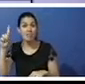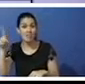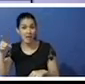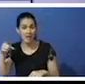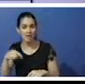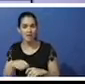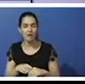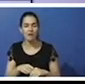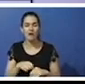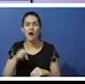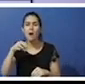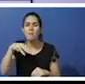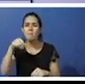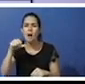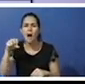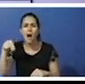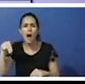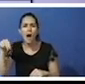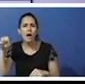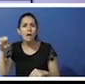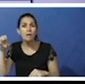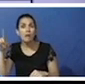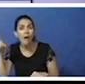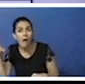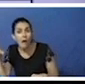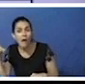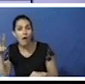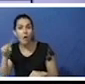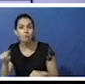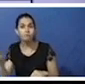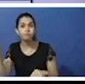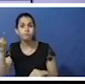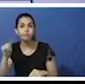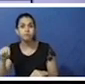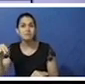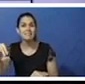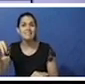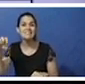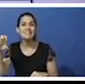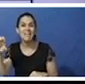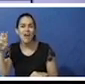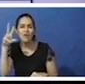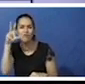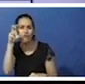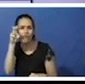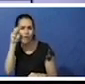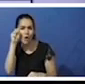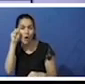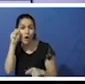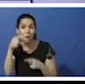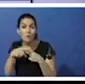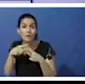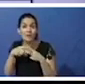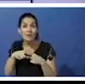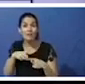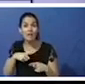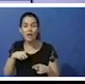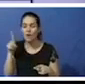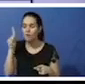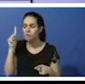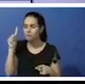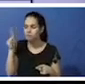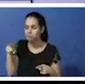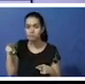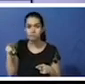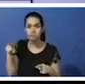mané? Mané! Olha só! Essa palavrinha tem até um acento agudo,